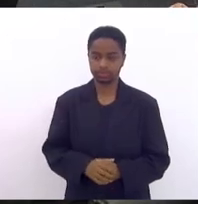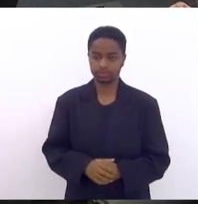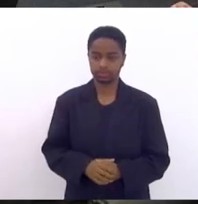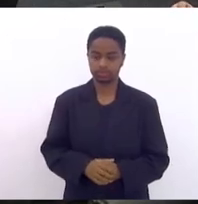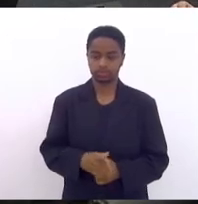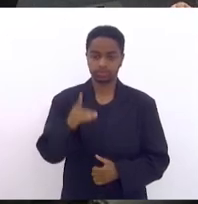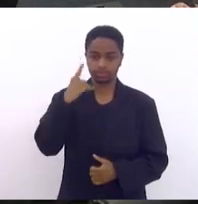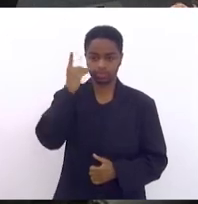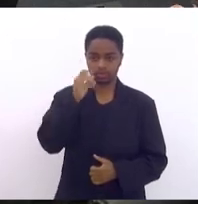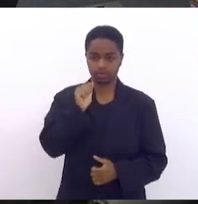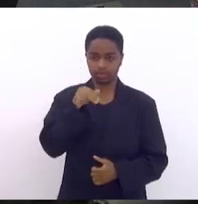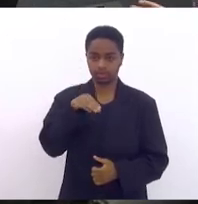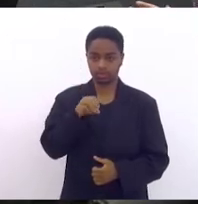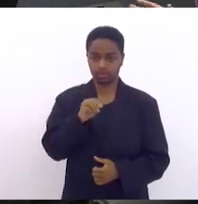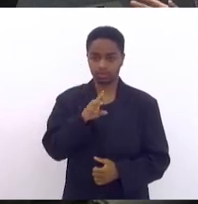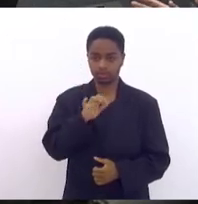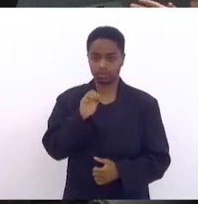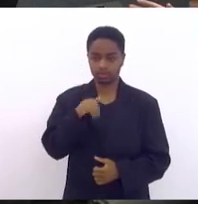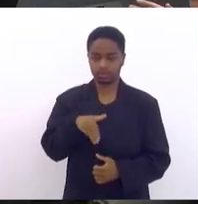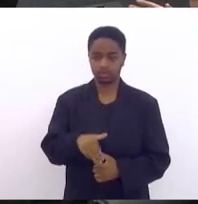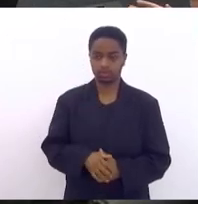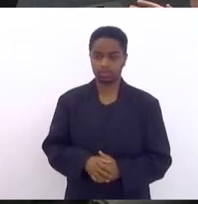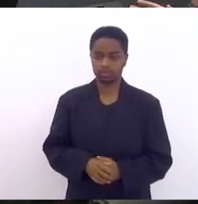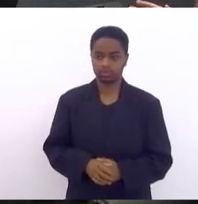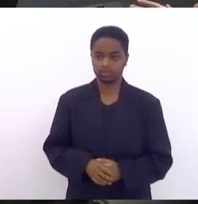Deputado Rodrigo Amorim.